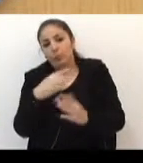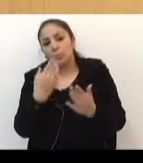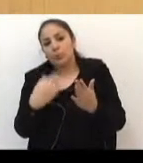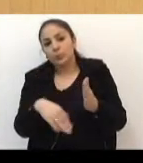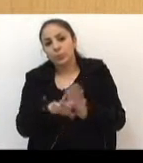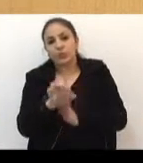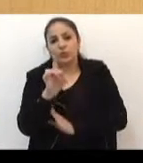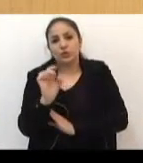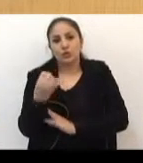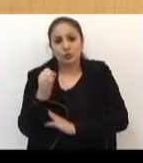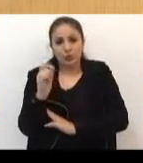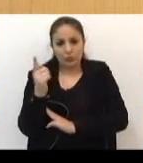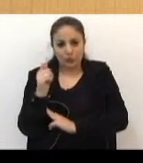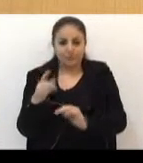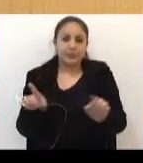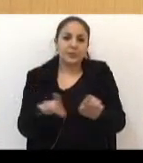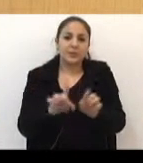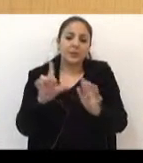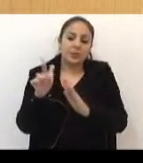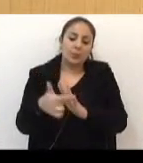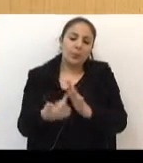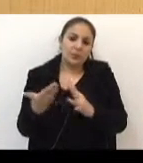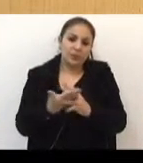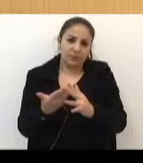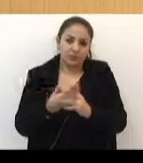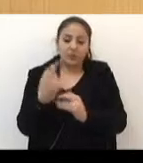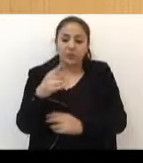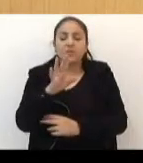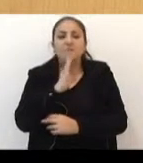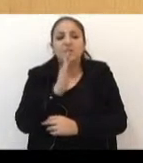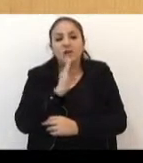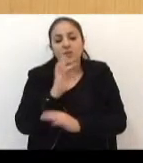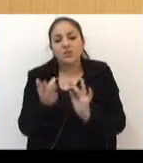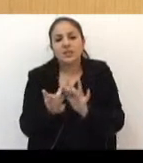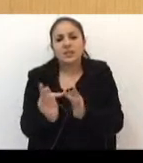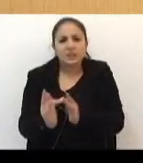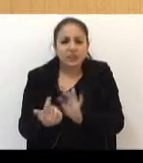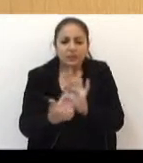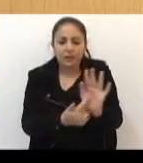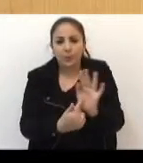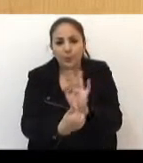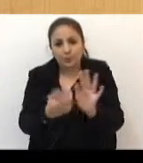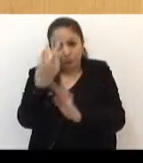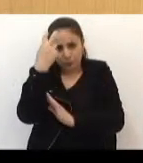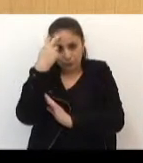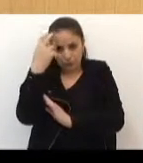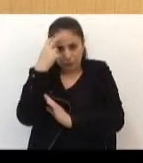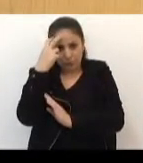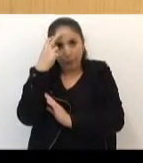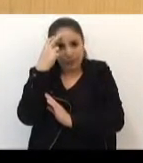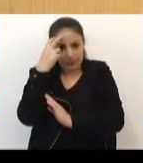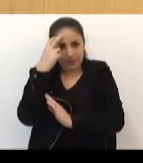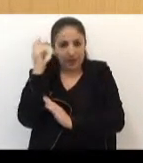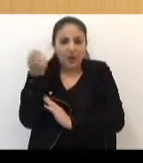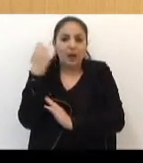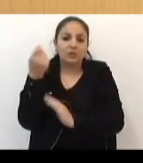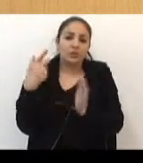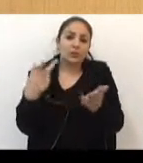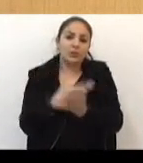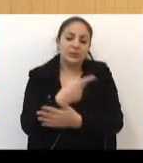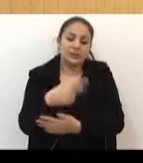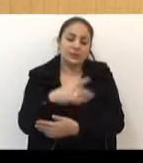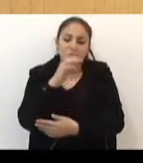graus. E no próximo bloco você vai conhecer os detalhes da Mostra da Cultura Gaúcha que acontece neste